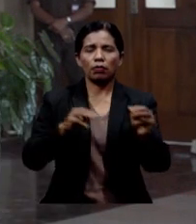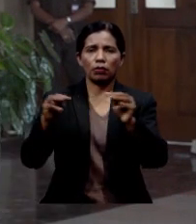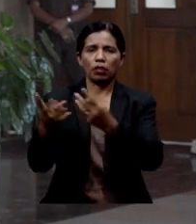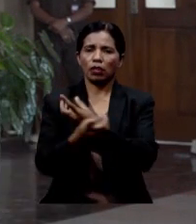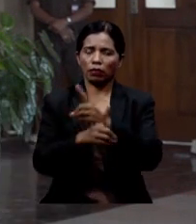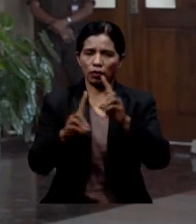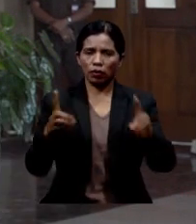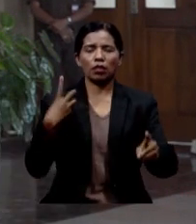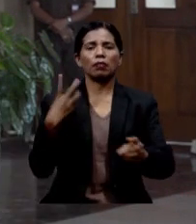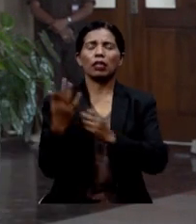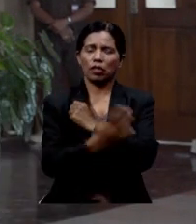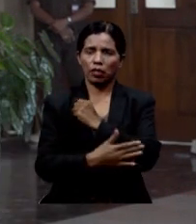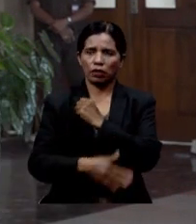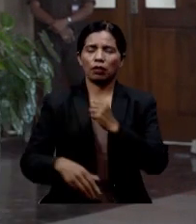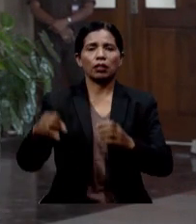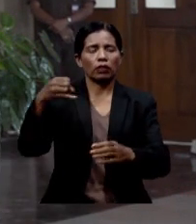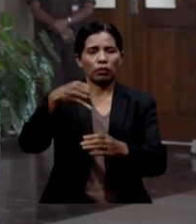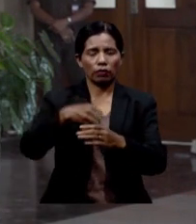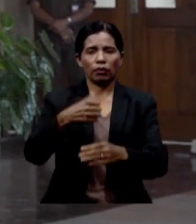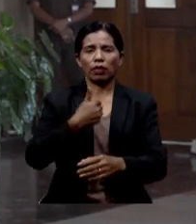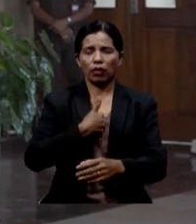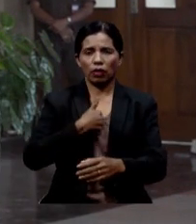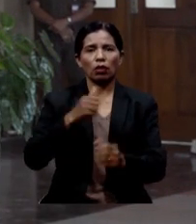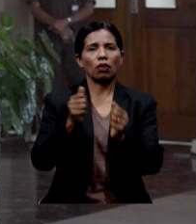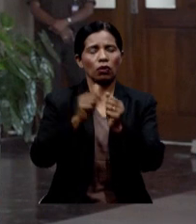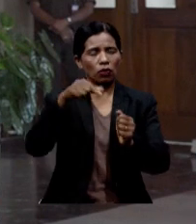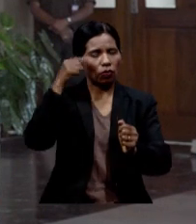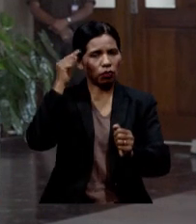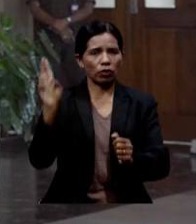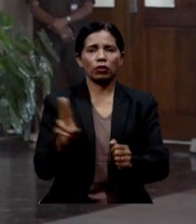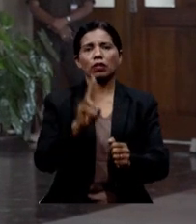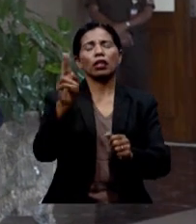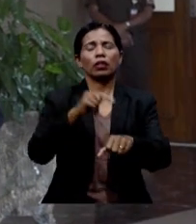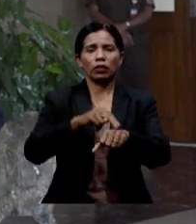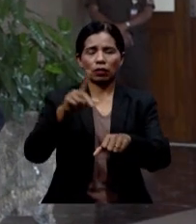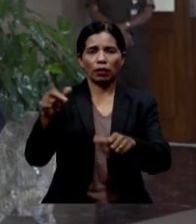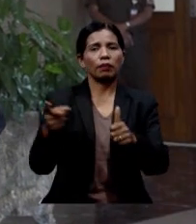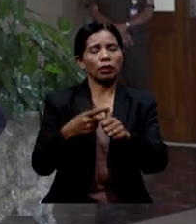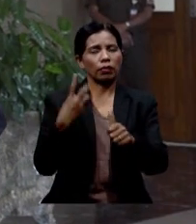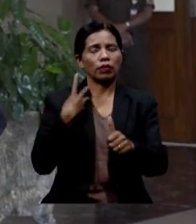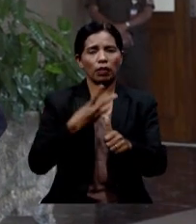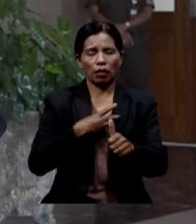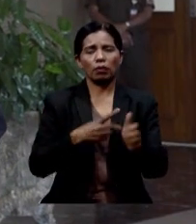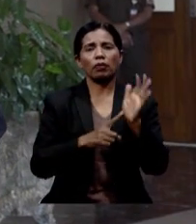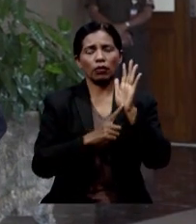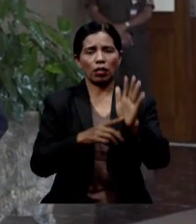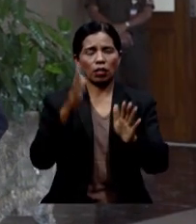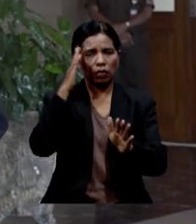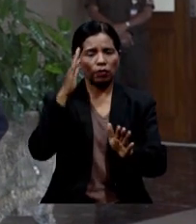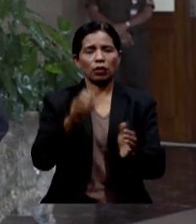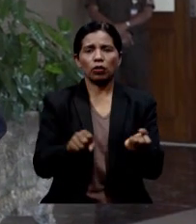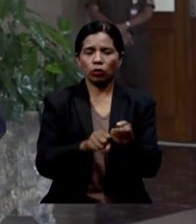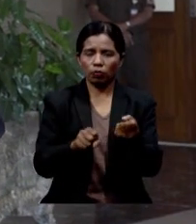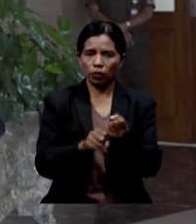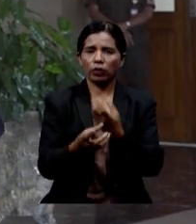a Aminia Nação, no envolve an lutan ho Governo Unidade Nacional. Primeiro, macre conhecimento ba apoio